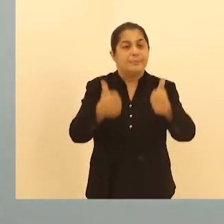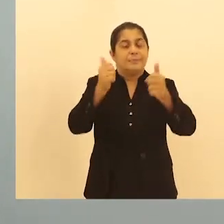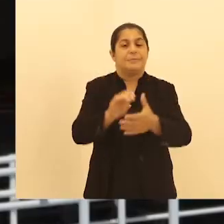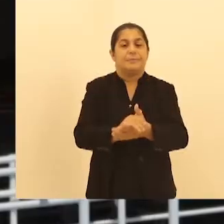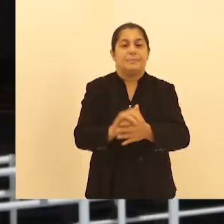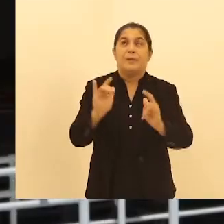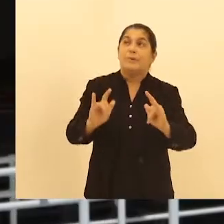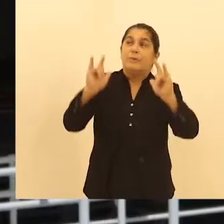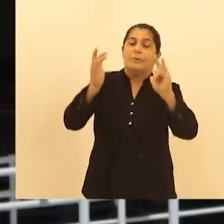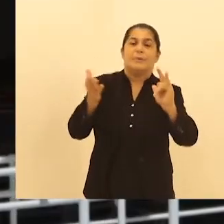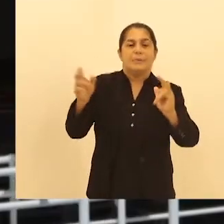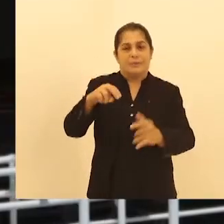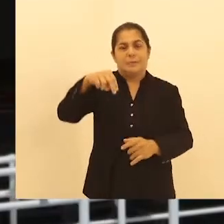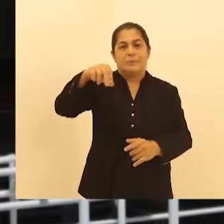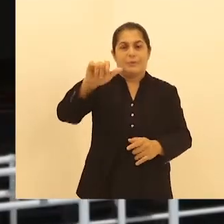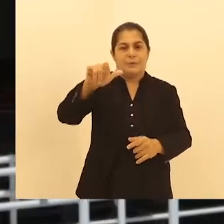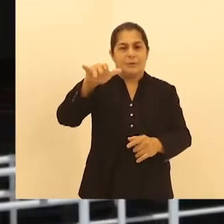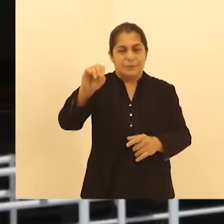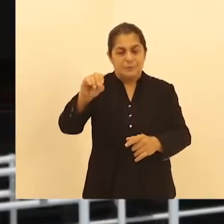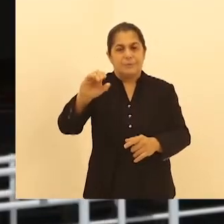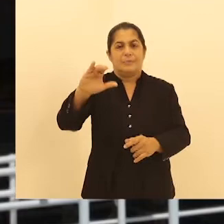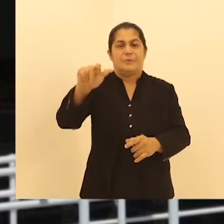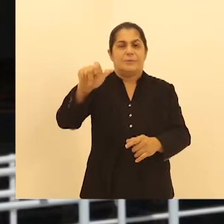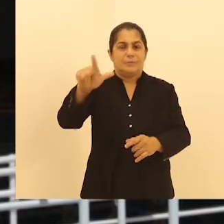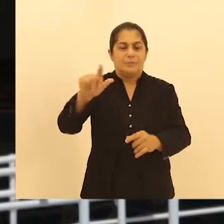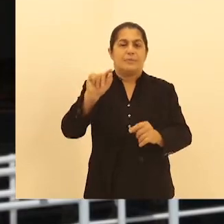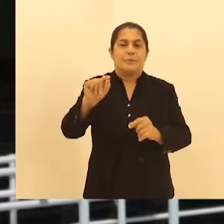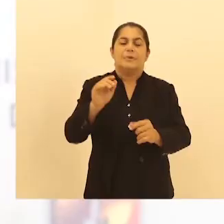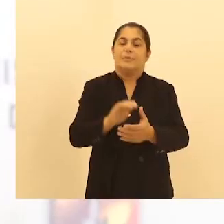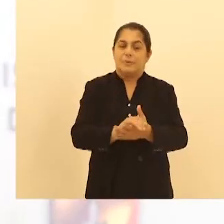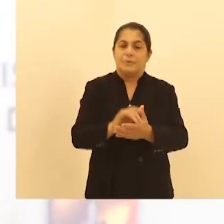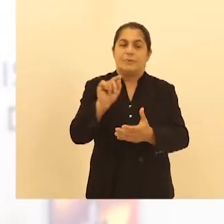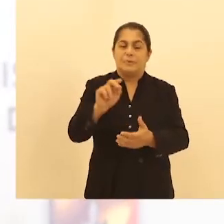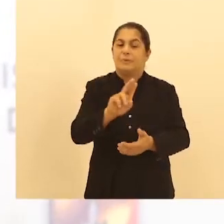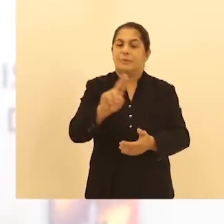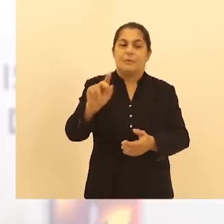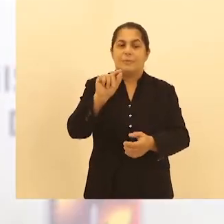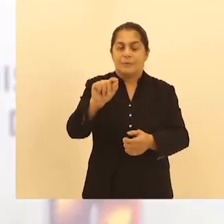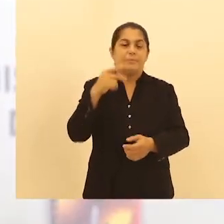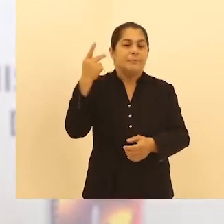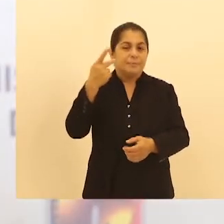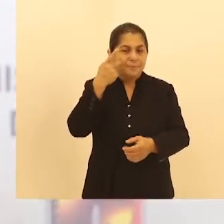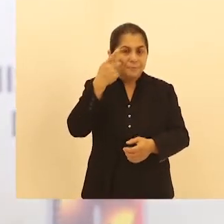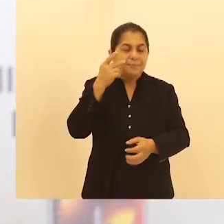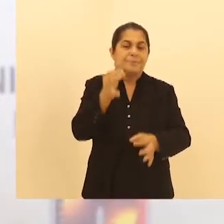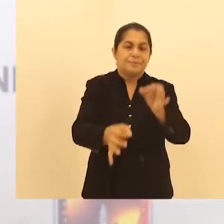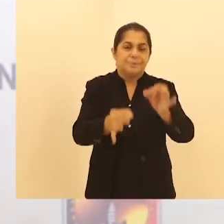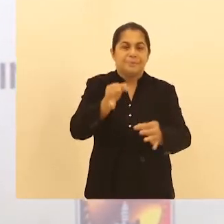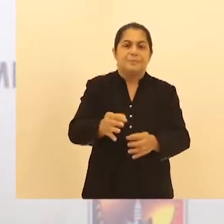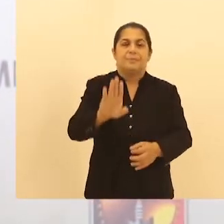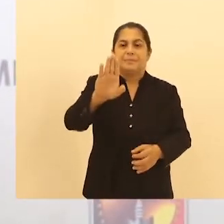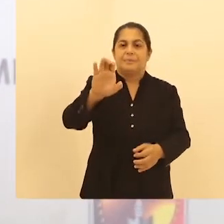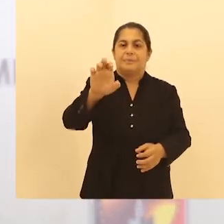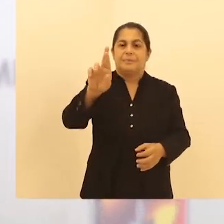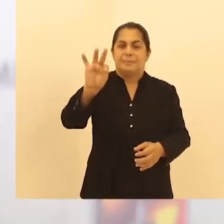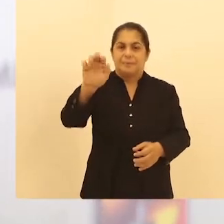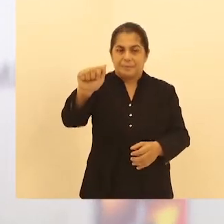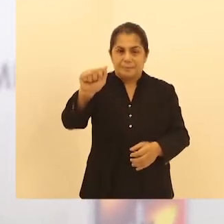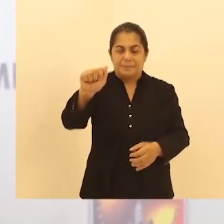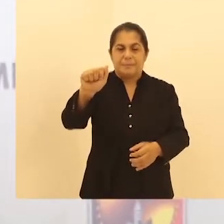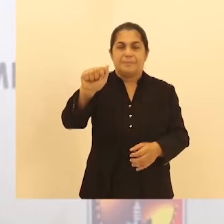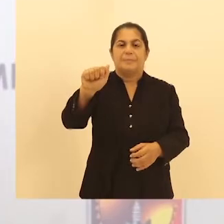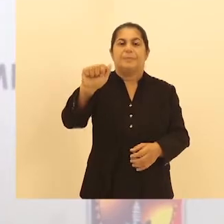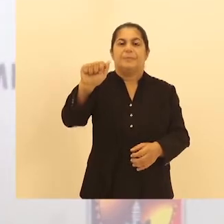pensões o prédio do núcleo cível do ministério público da paraíba carrega o nome da procuradora de justiça aberta